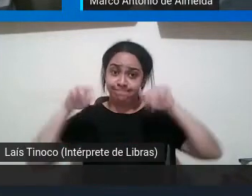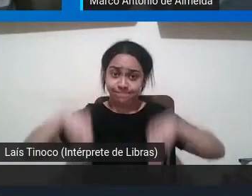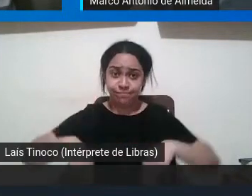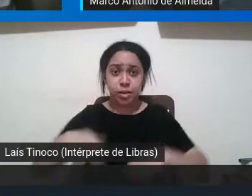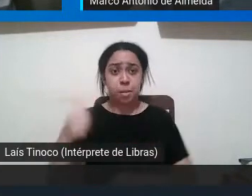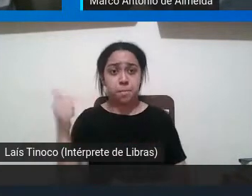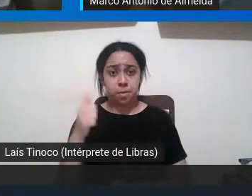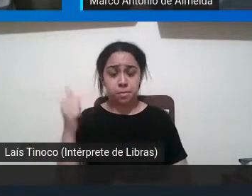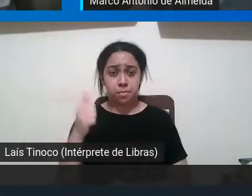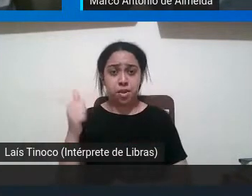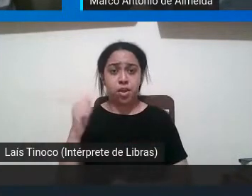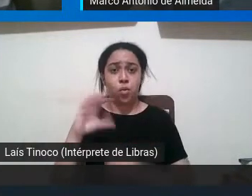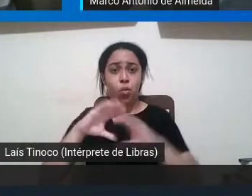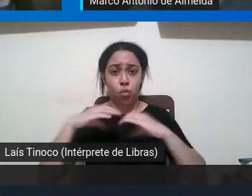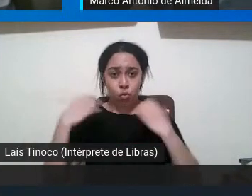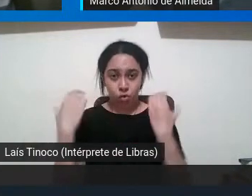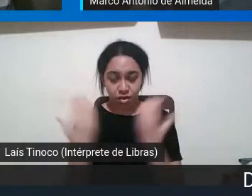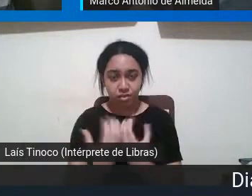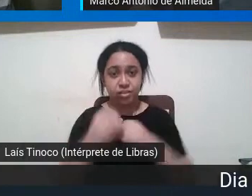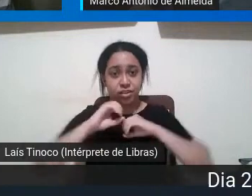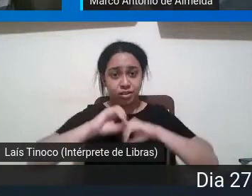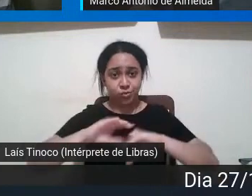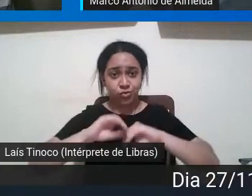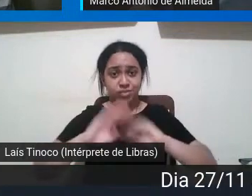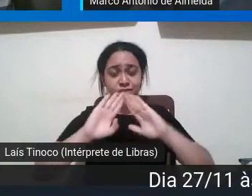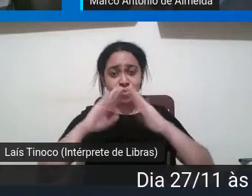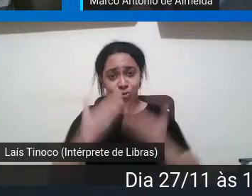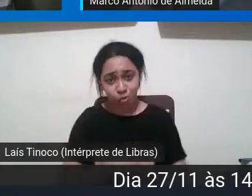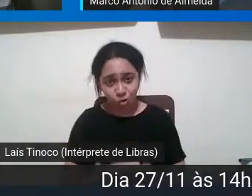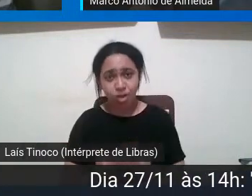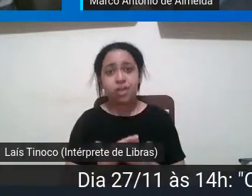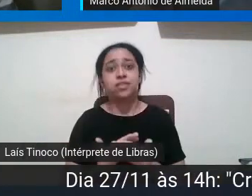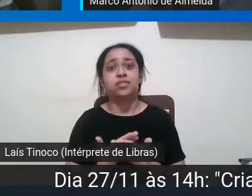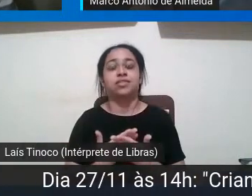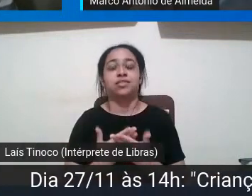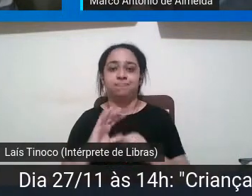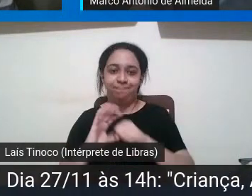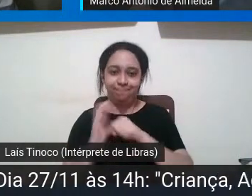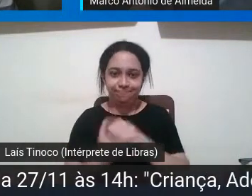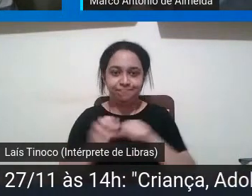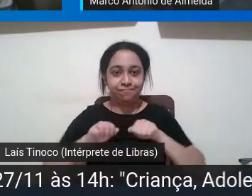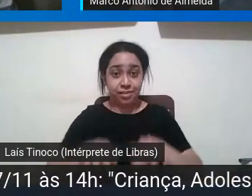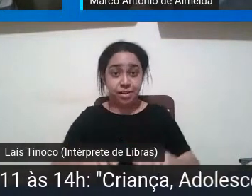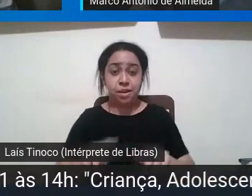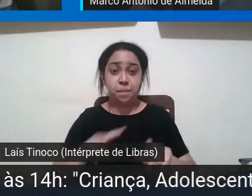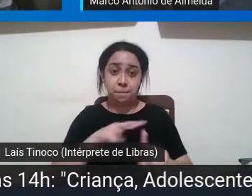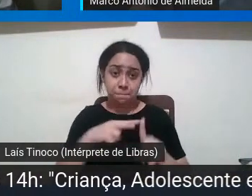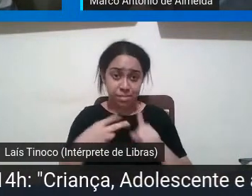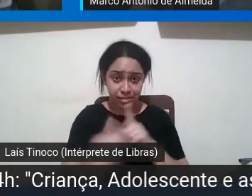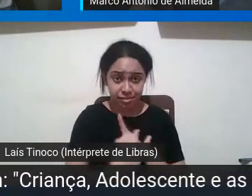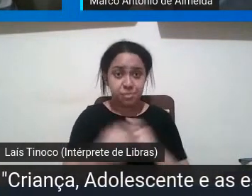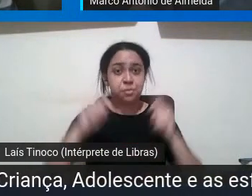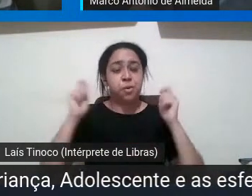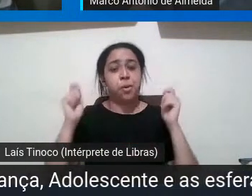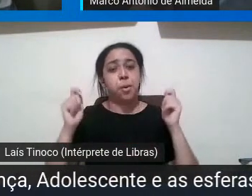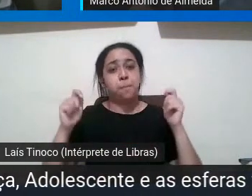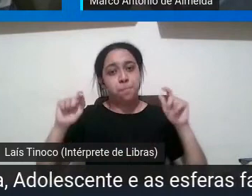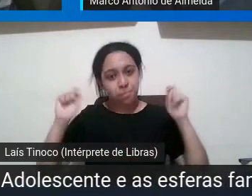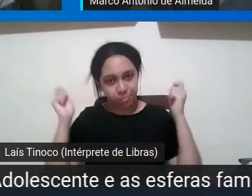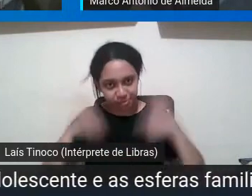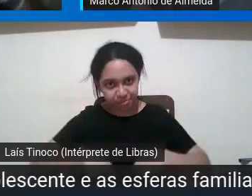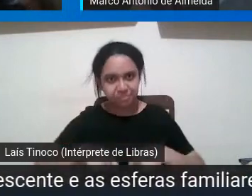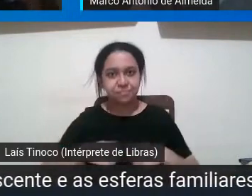Congresso Internacional de educação escolar nário de pandemia são desafios perspectivas e possibilidades mas amanhã tem mais